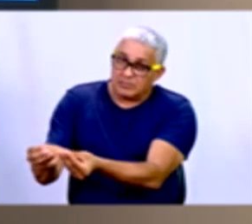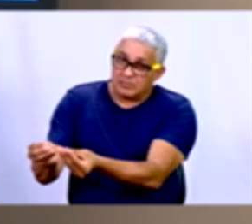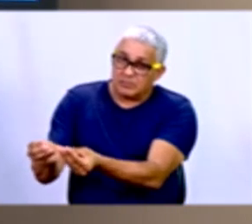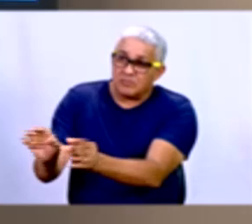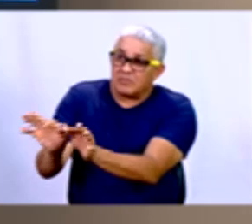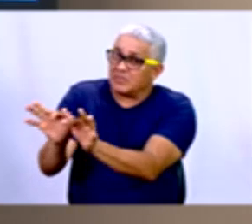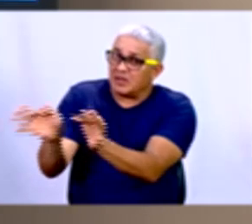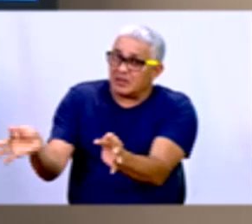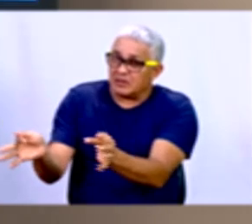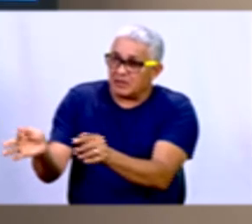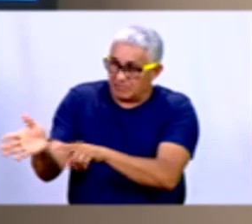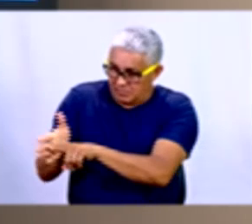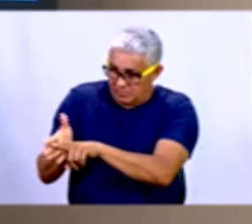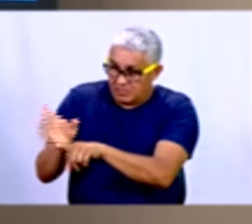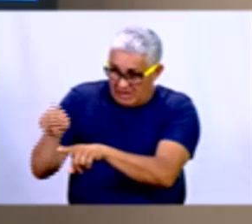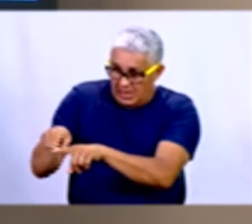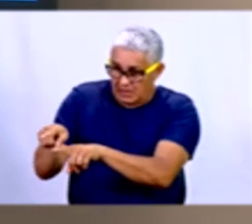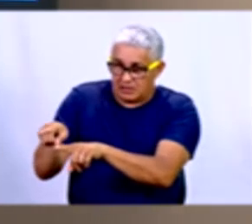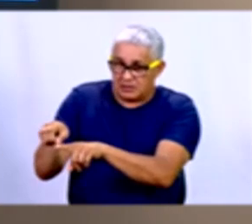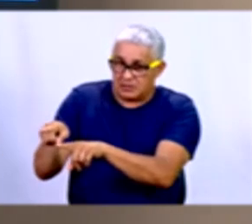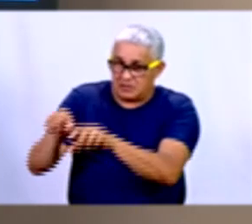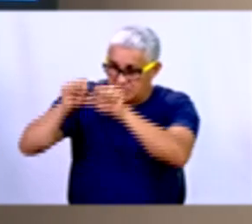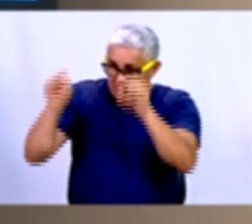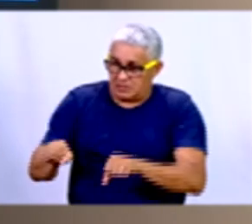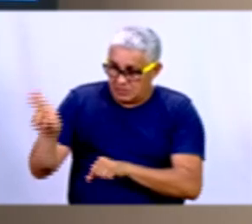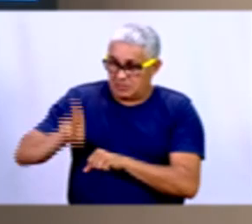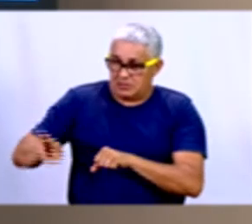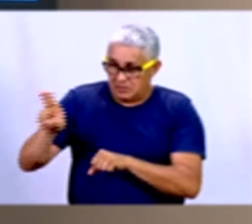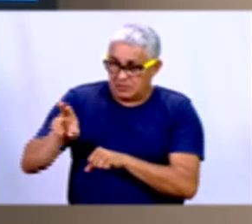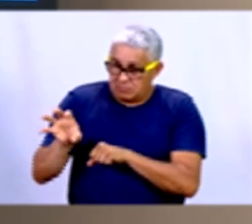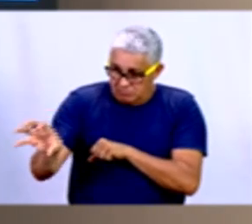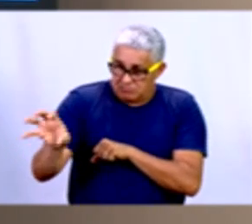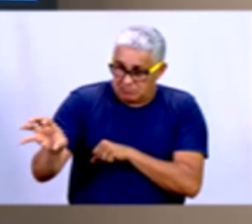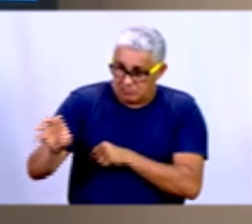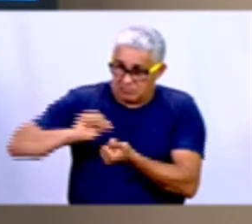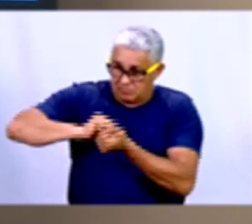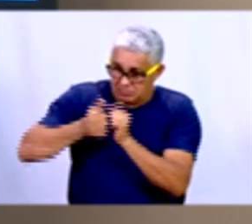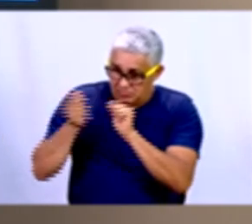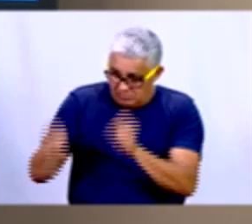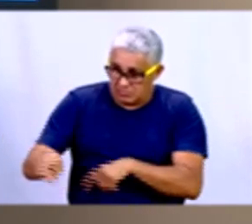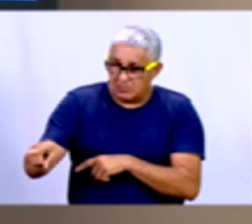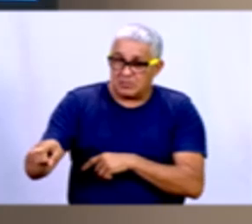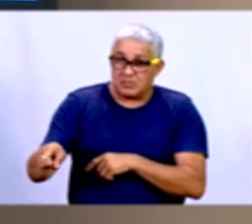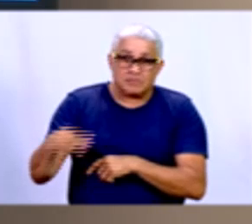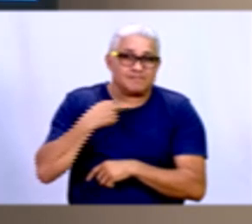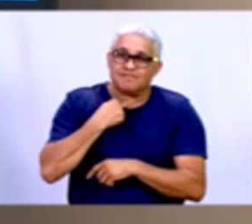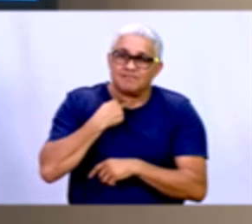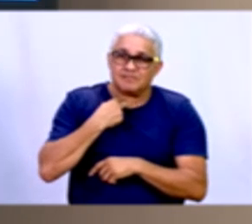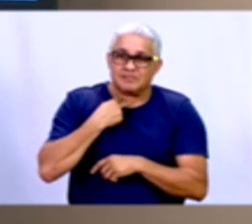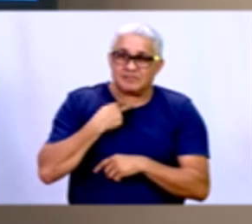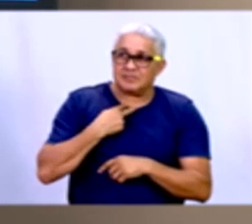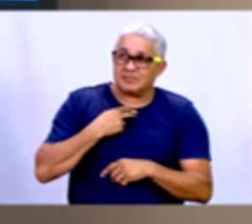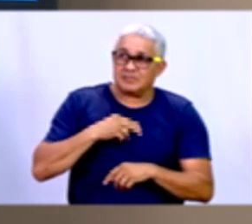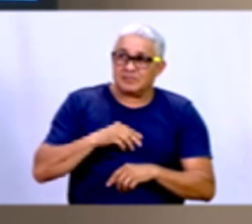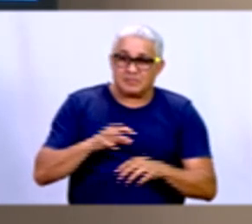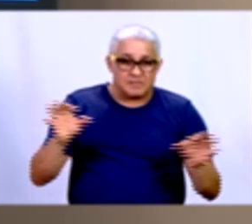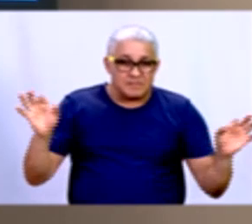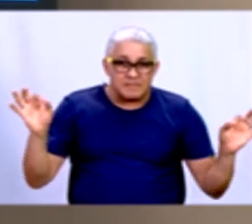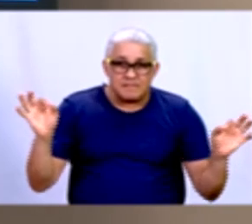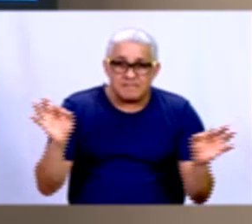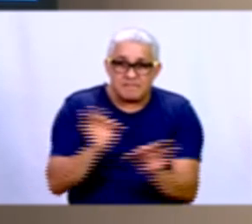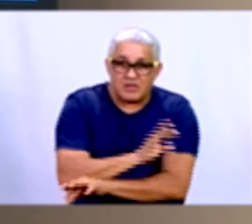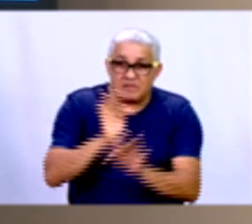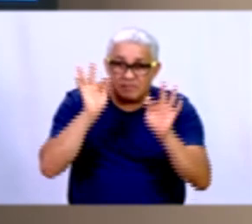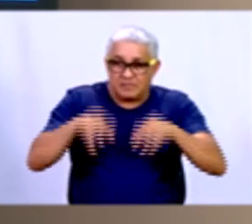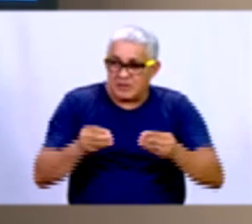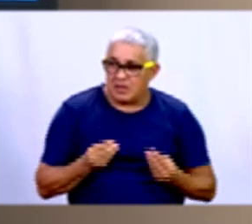sistema e perguntar: é isso que você quer? É desse jeito que você acha que é adequado? Mas você não pode só atendê-lo no